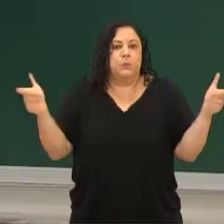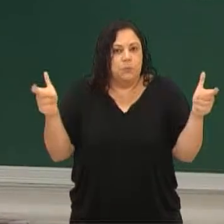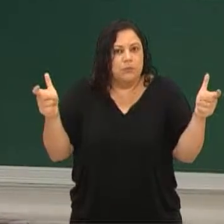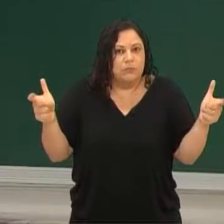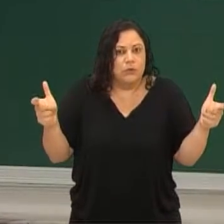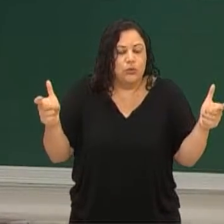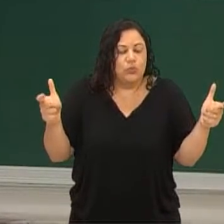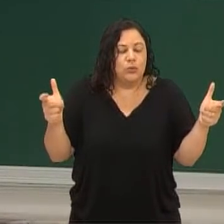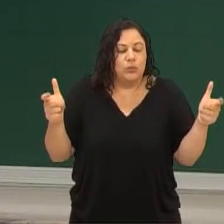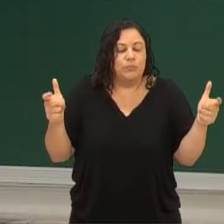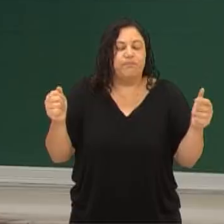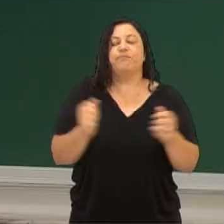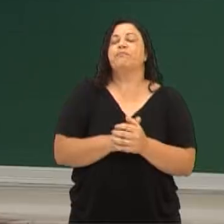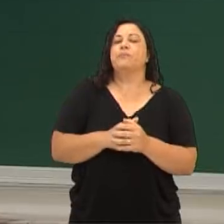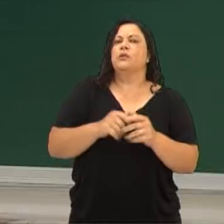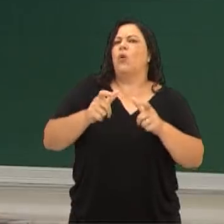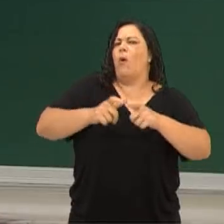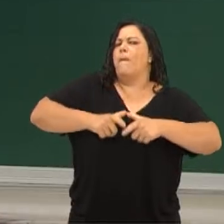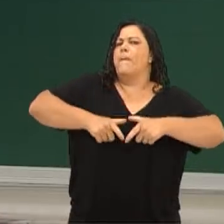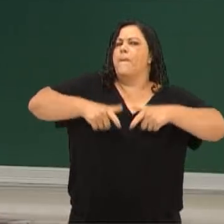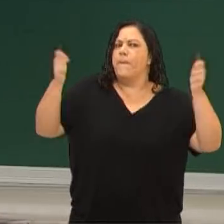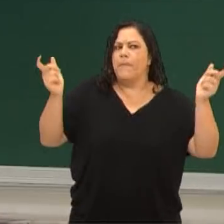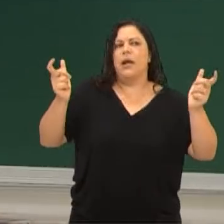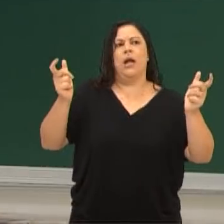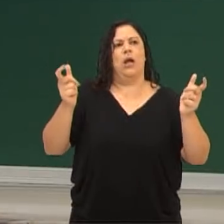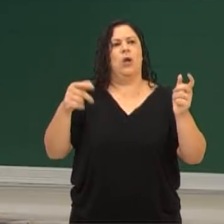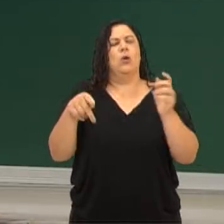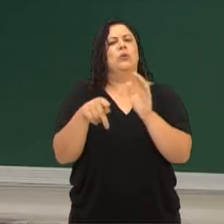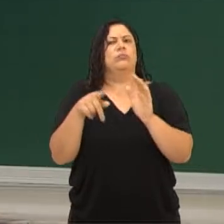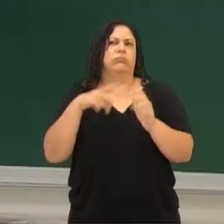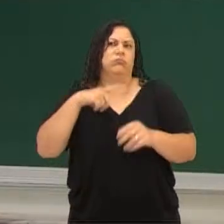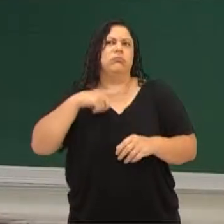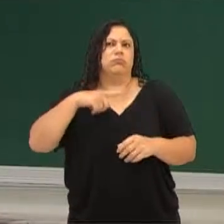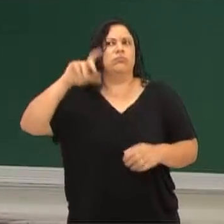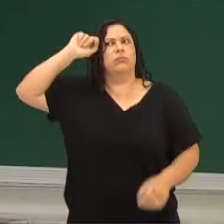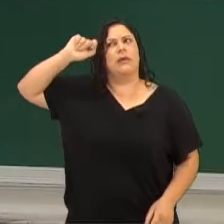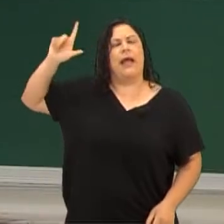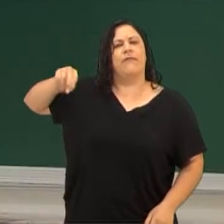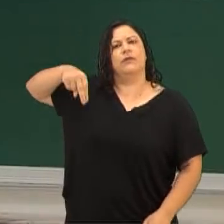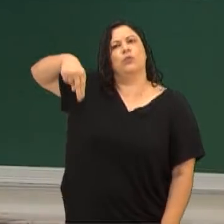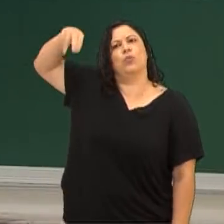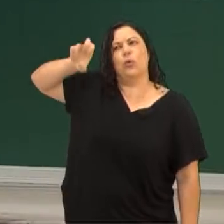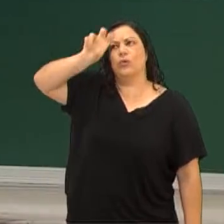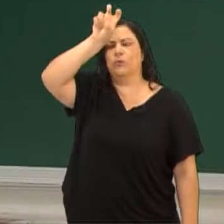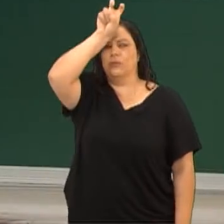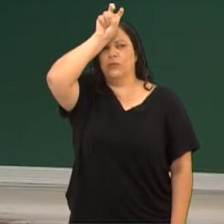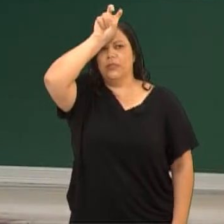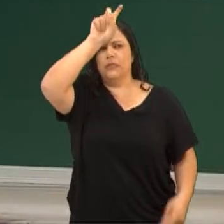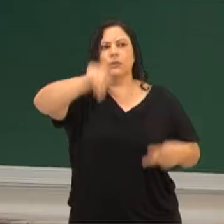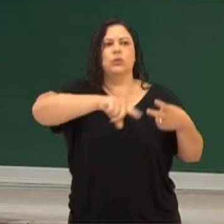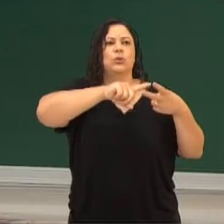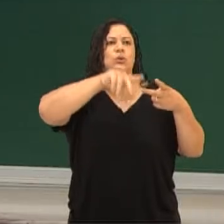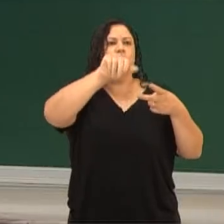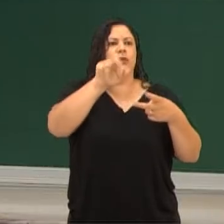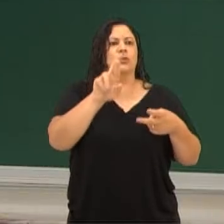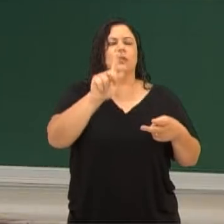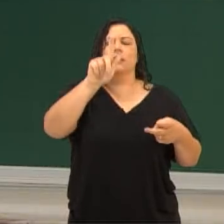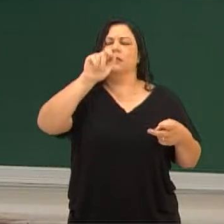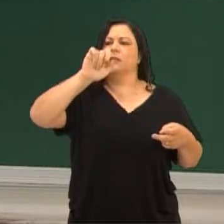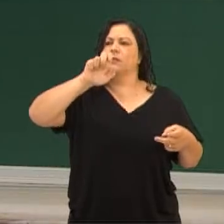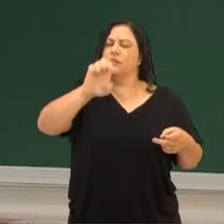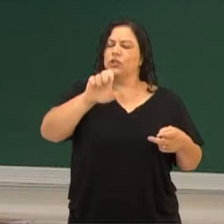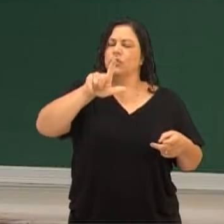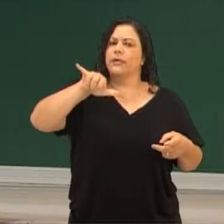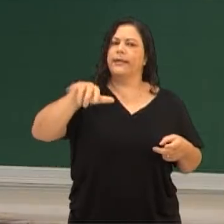maiores produtores no continente temos alguns na África do Norte, aí o Egito, a Argélia, daí já na